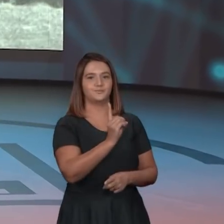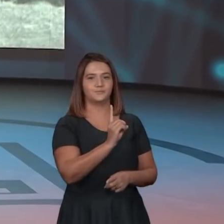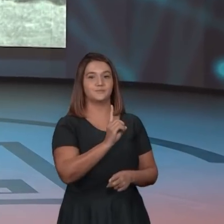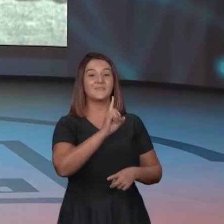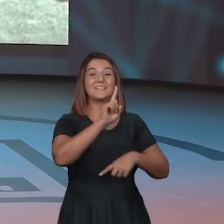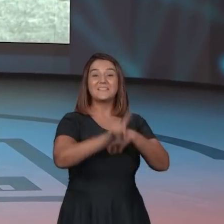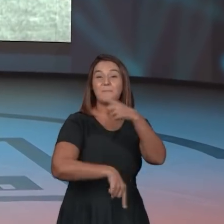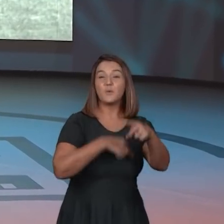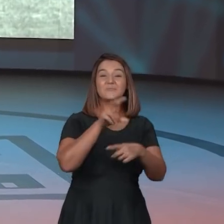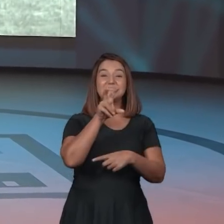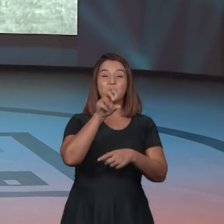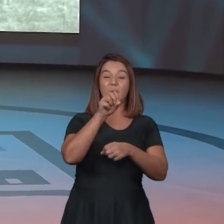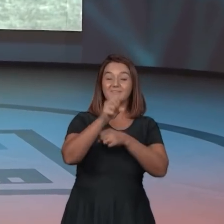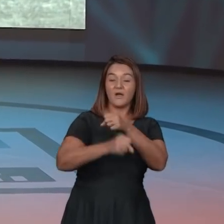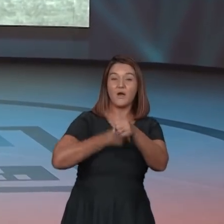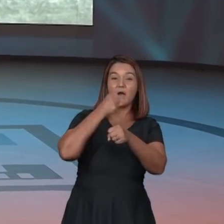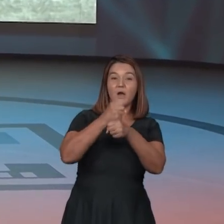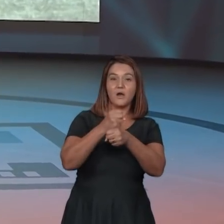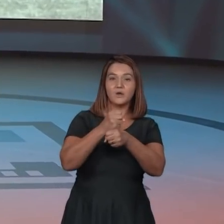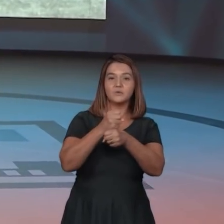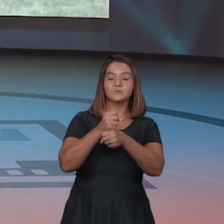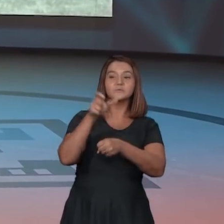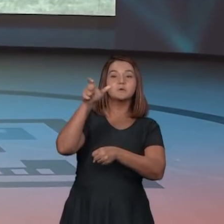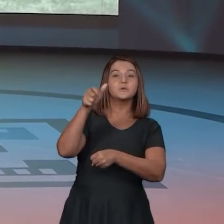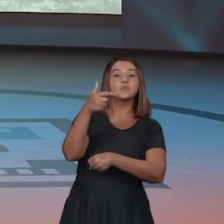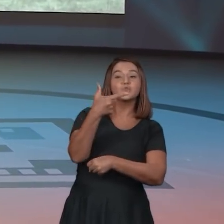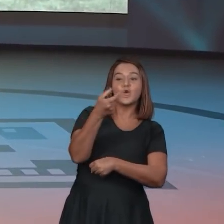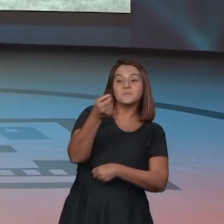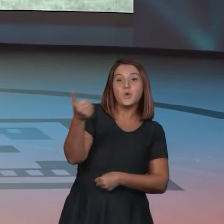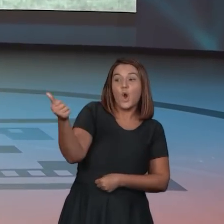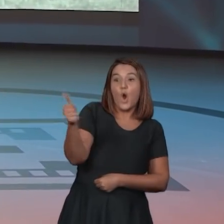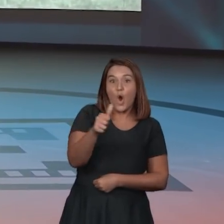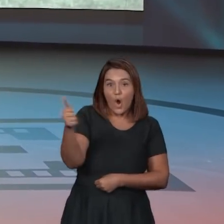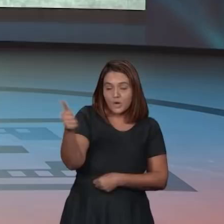50 anos depois, é que John McCallum, que